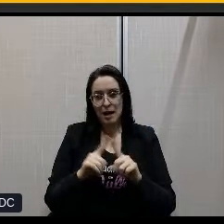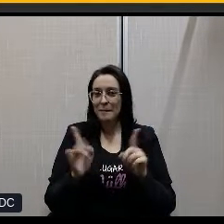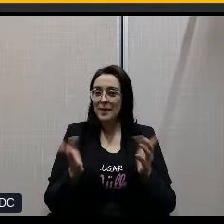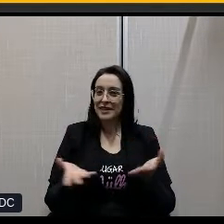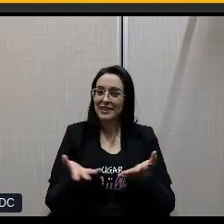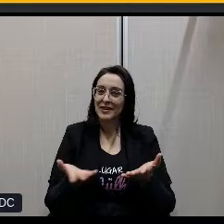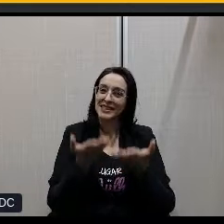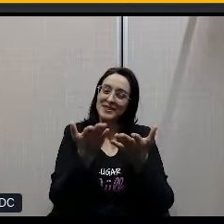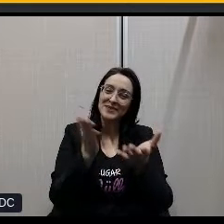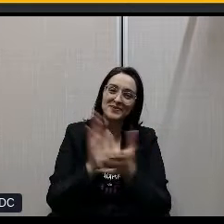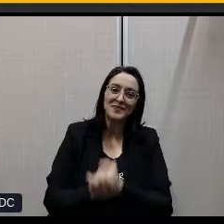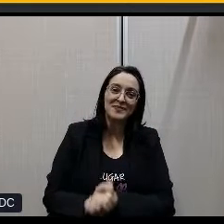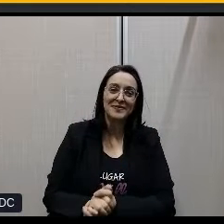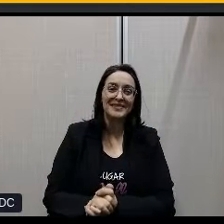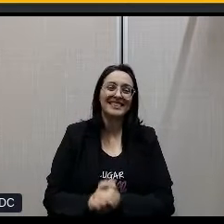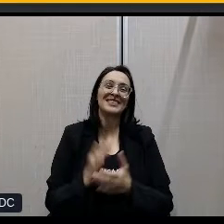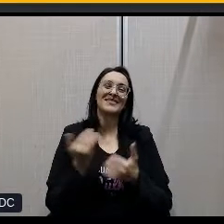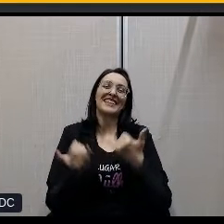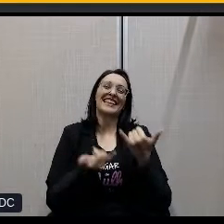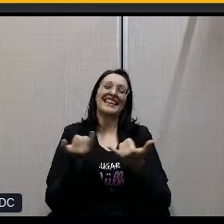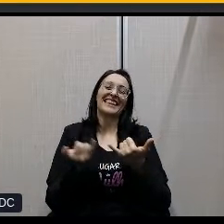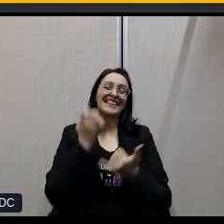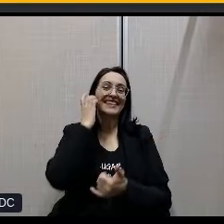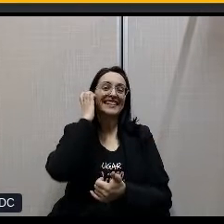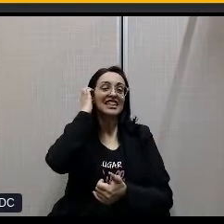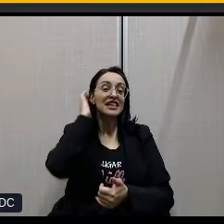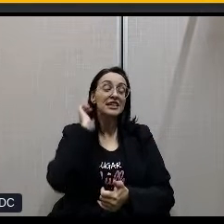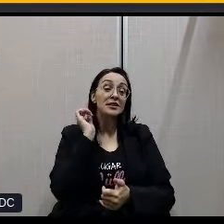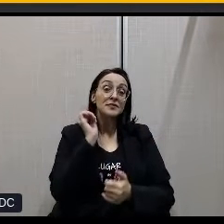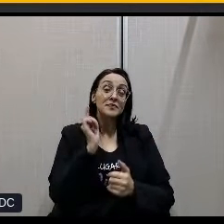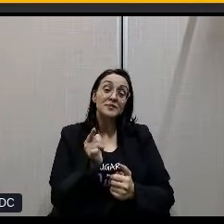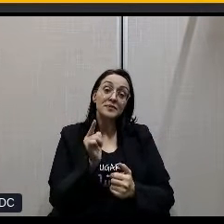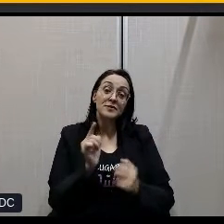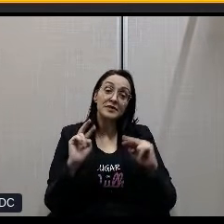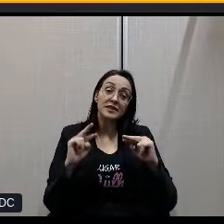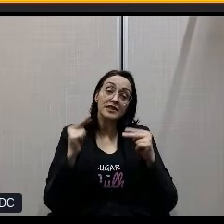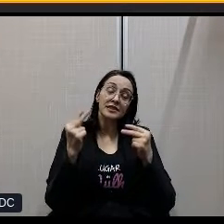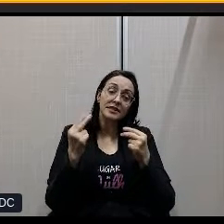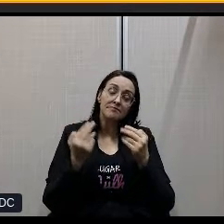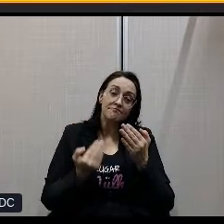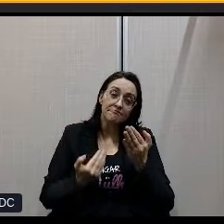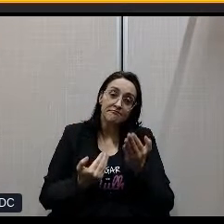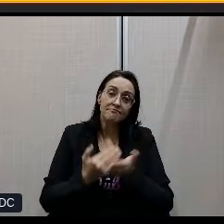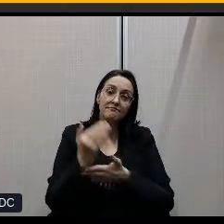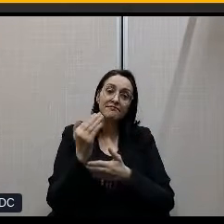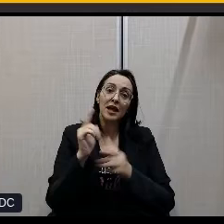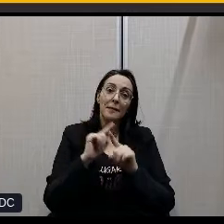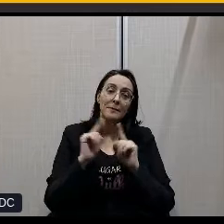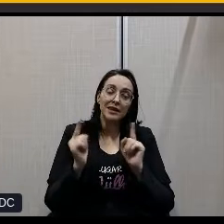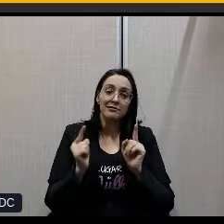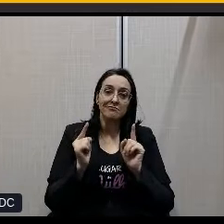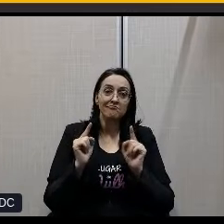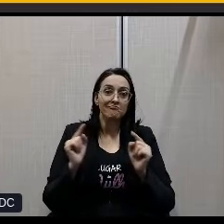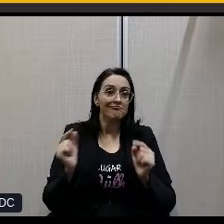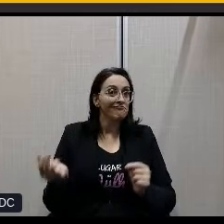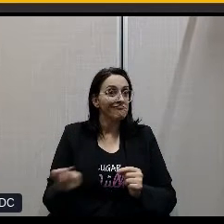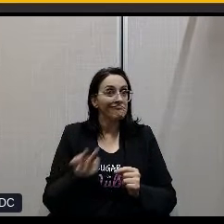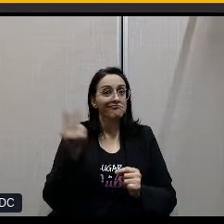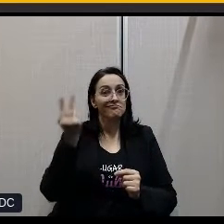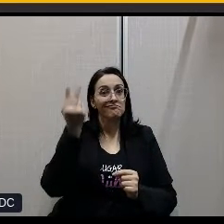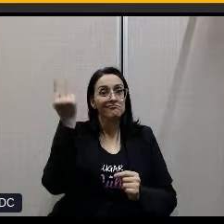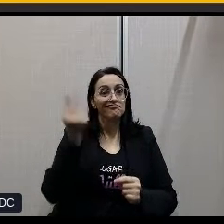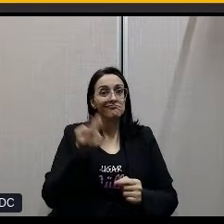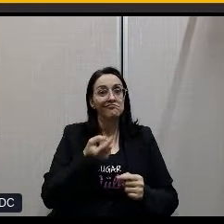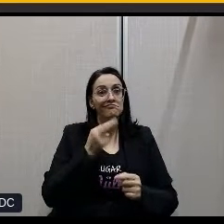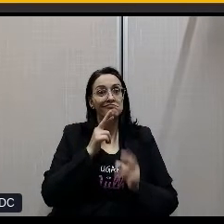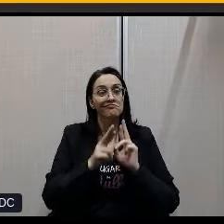não, gente. Não, brincadeiras à parte. Esse era o intuito inicial, mas eu acho que muito mais precioso que os